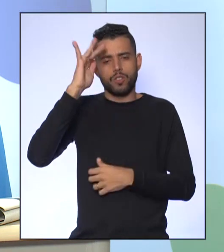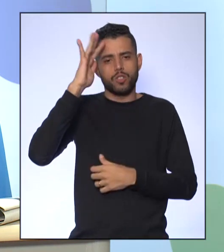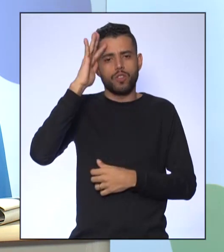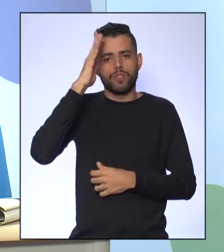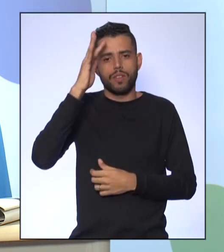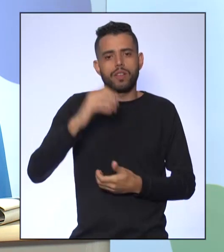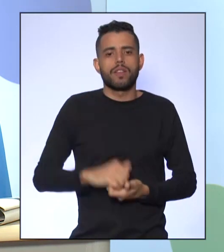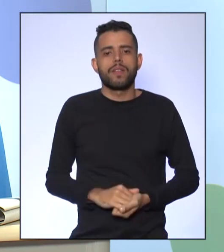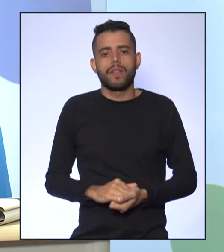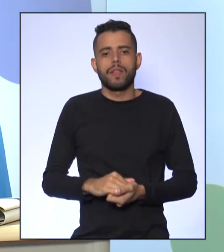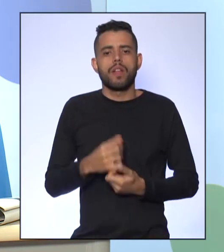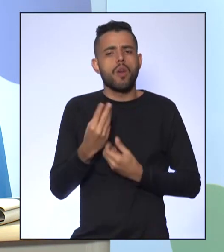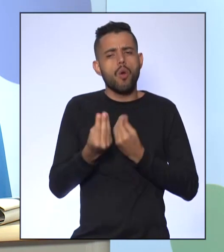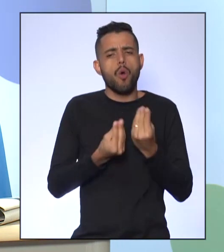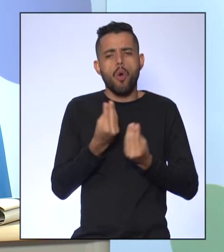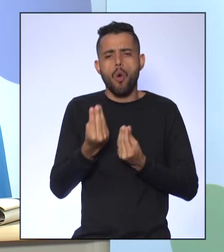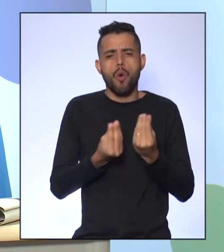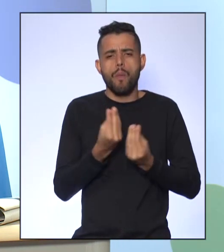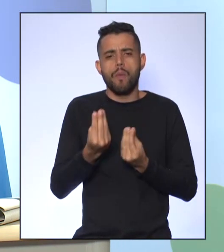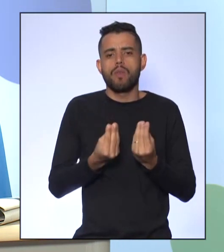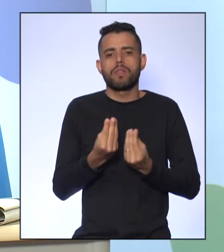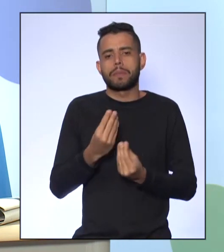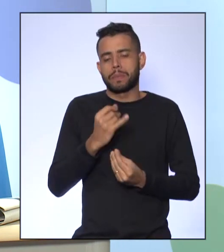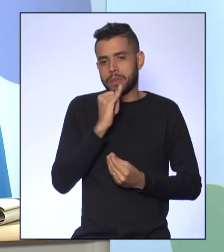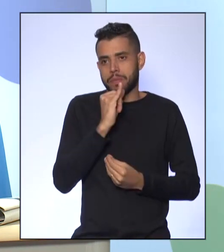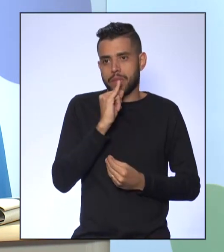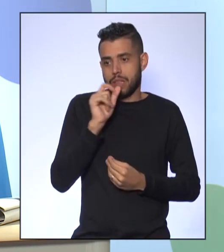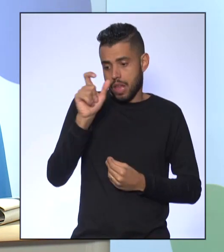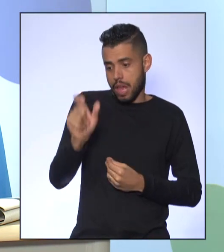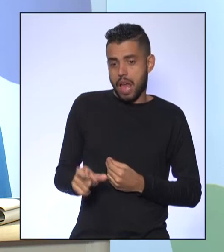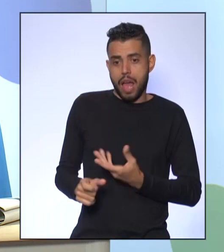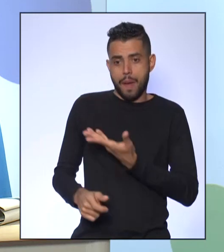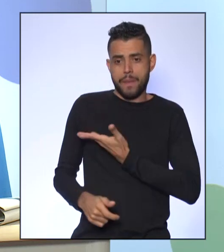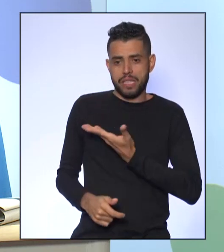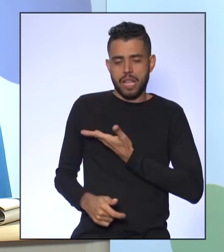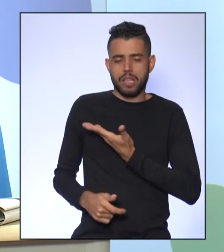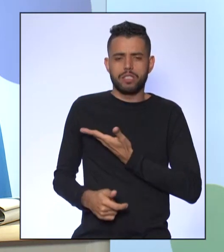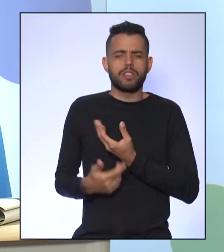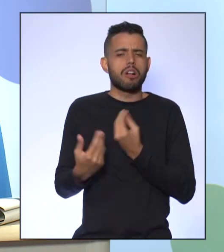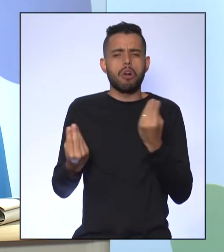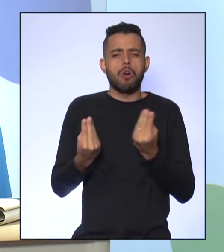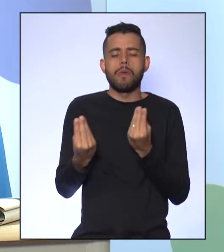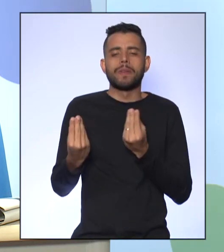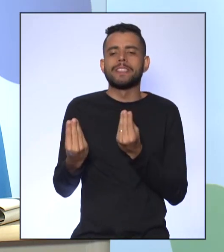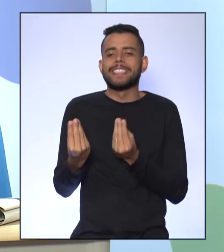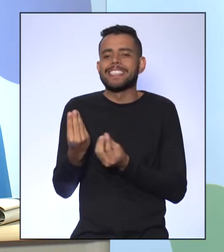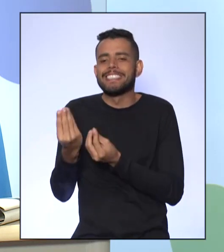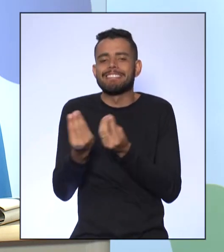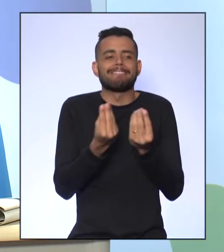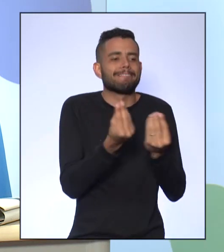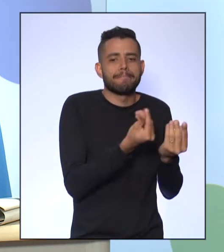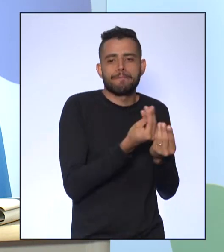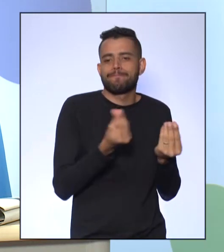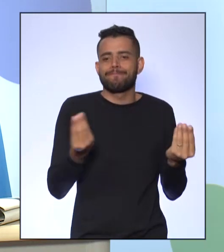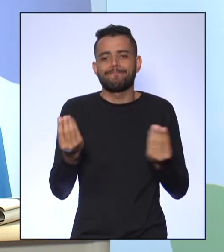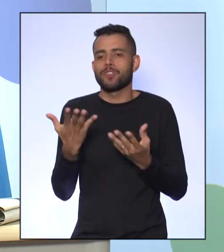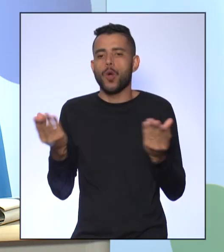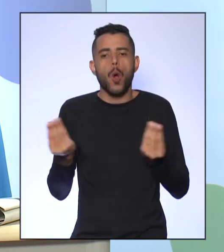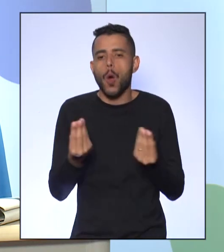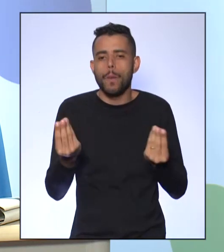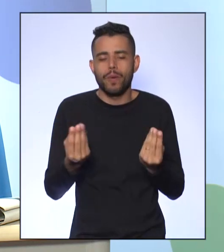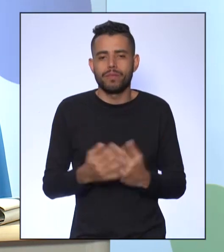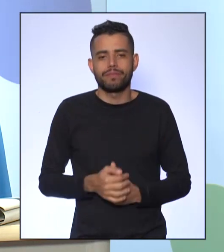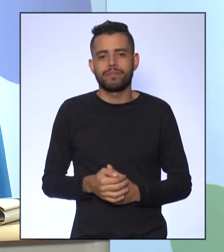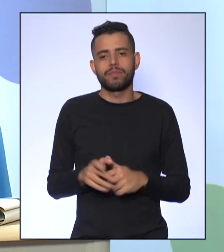Como a gente lida com a amizade, né? Como a gente lida com a amizade? Como